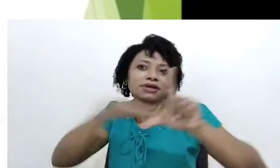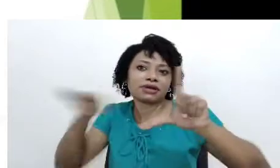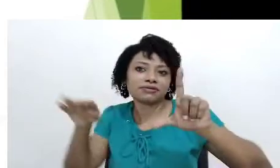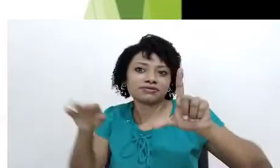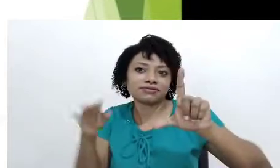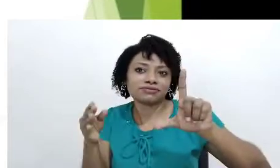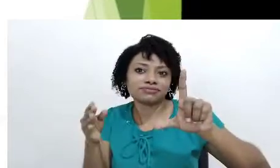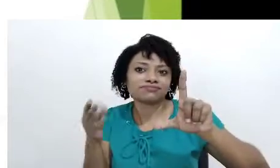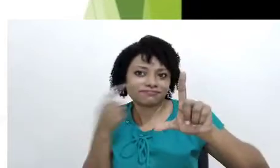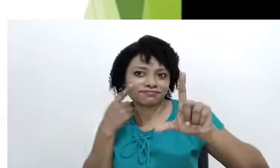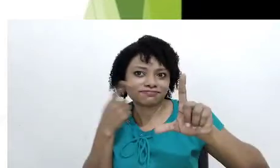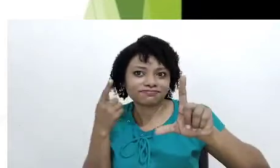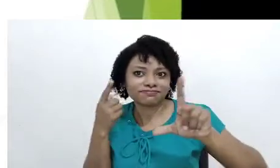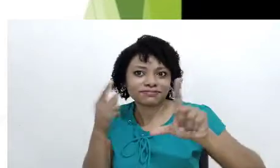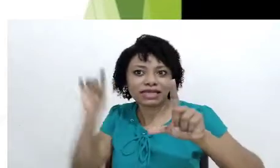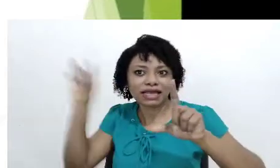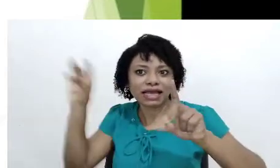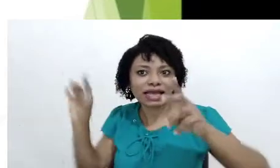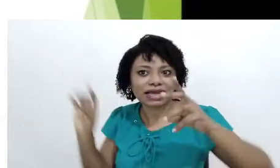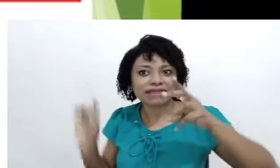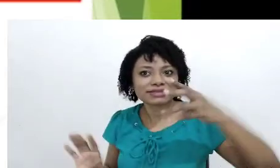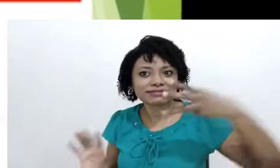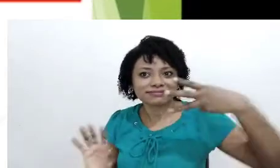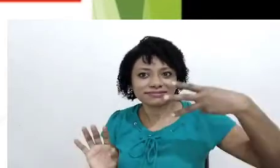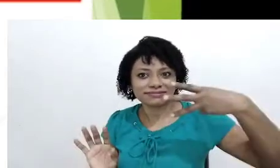característica da aceleração, a gente vai ter um gráfico.